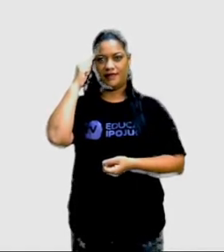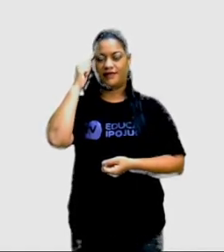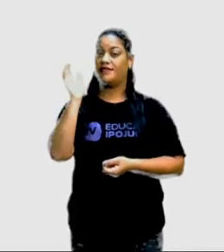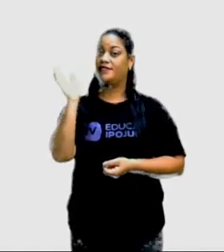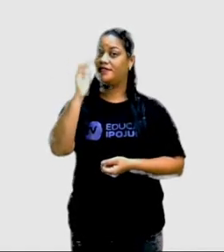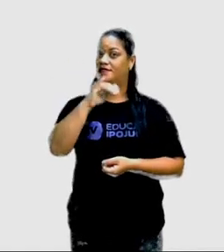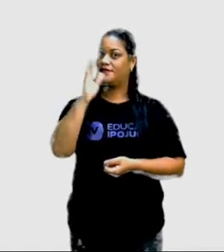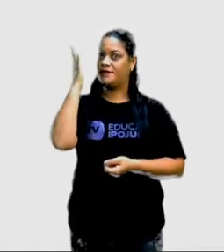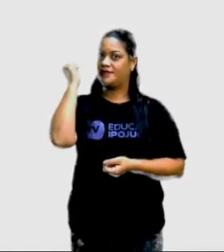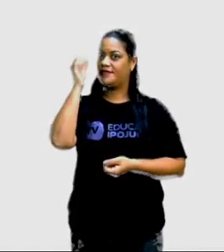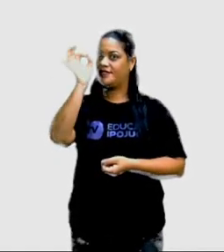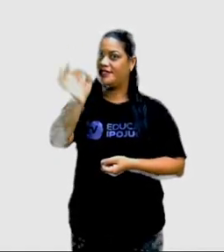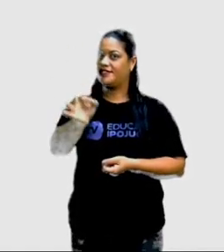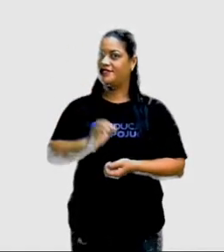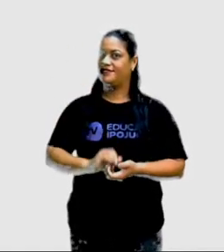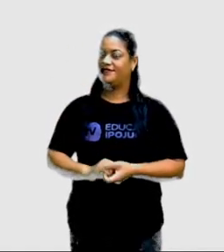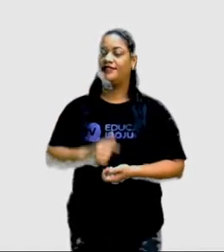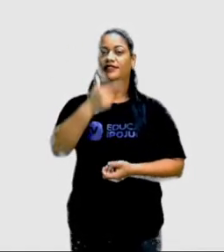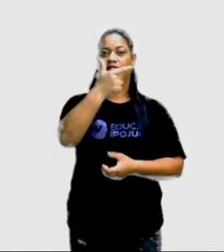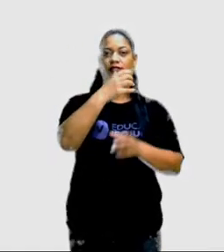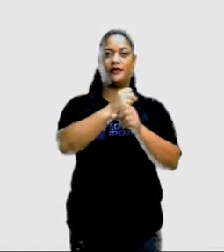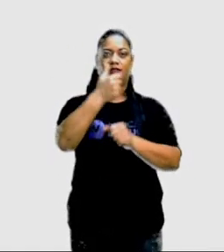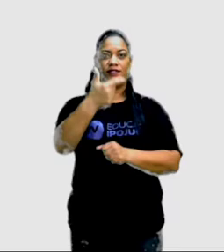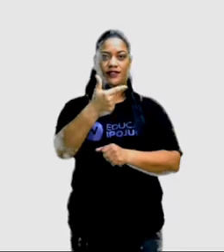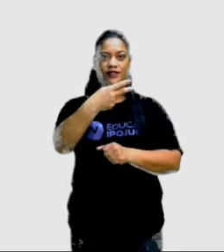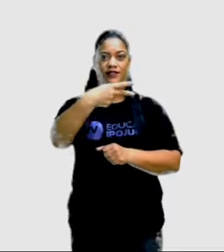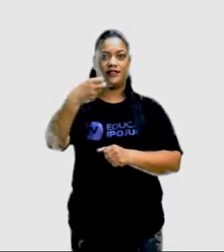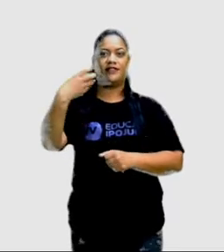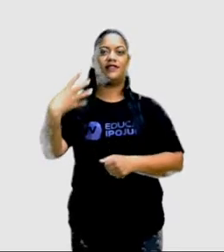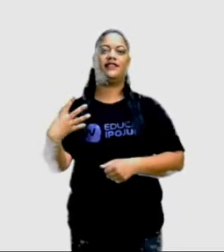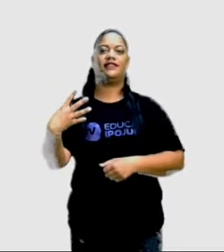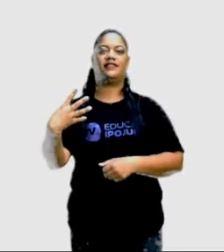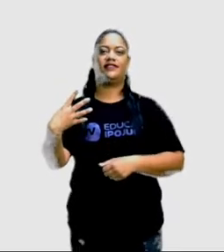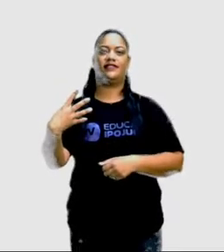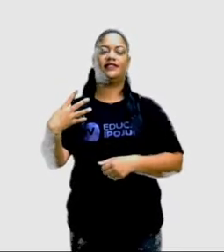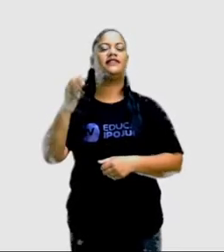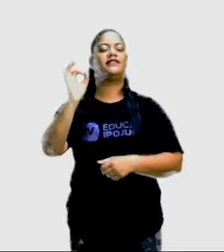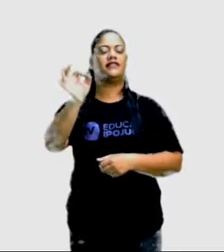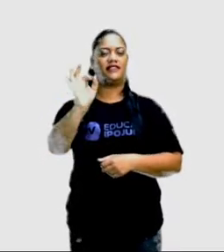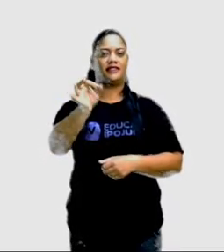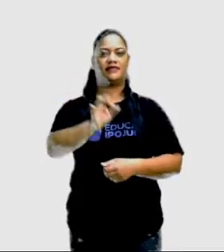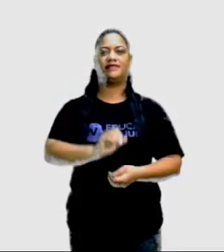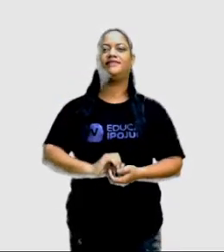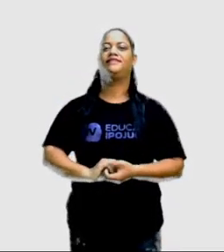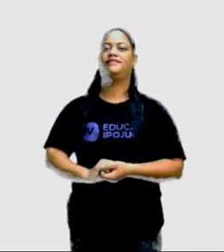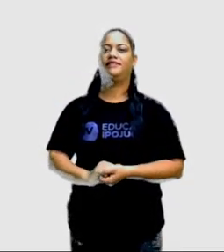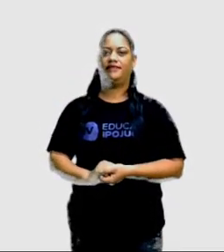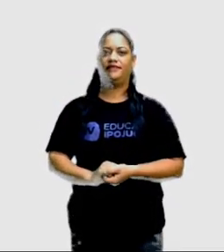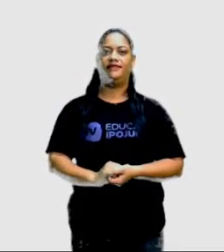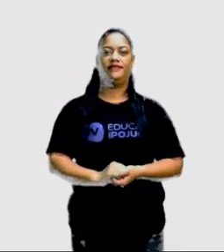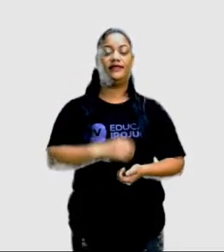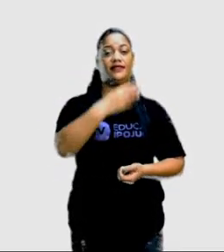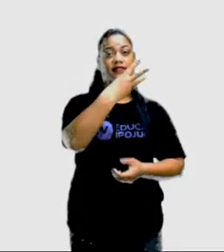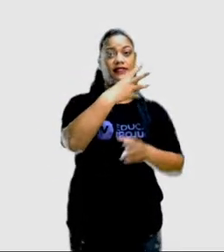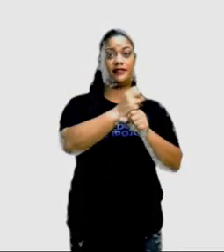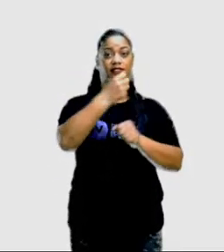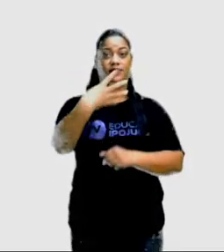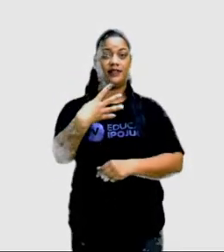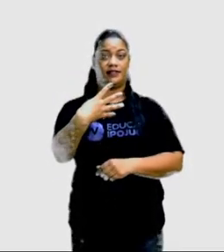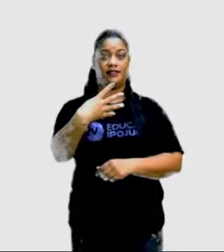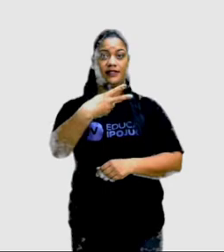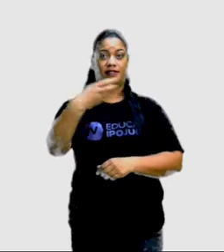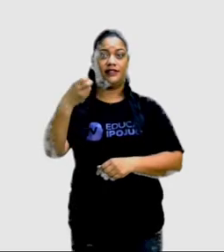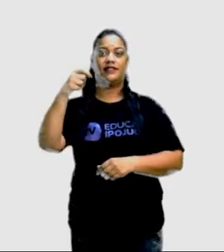Vamos lá descobrir? 2 mais 2 é 4. Perfeito. 3 mais 4